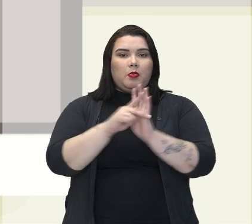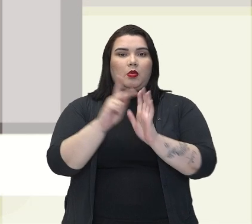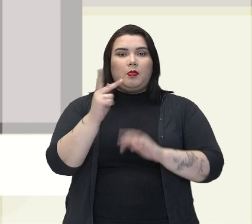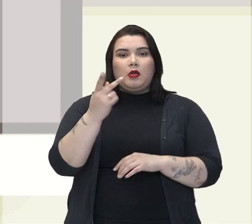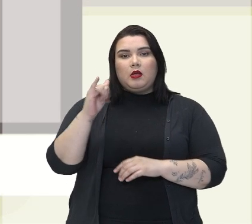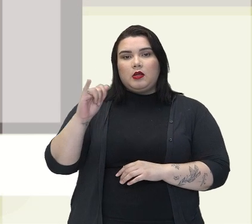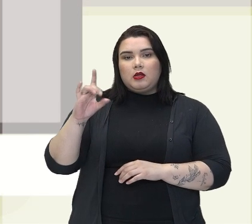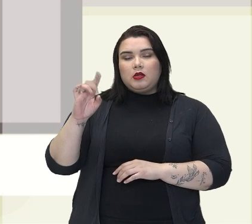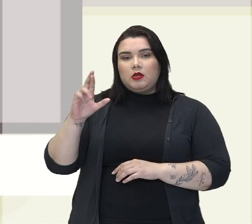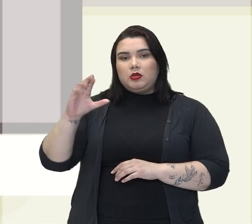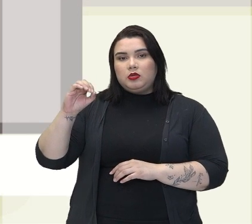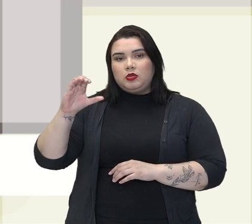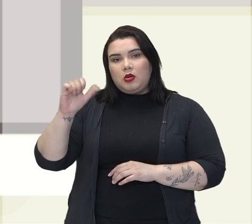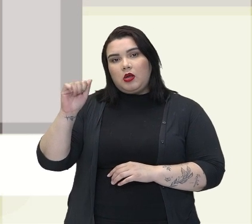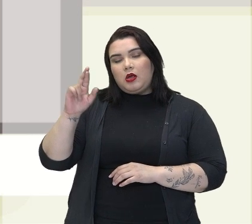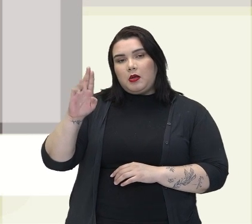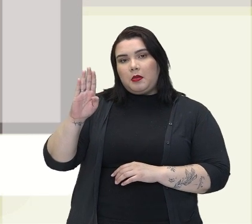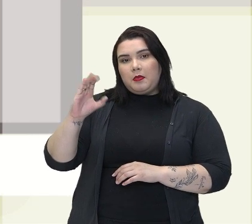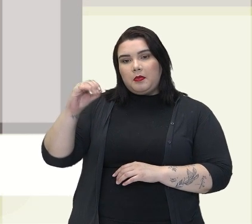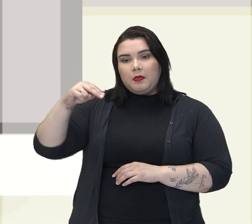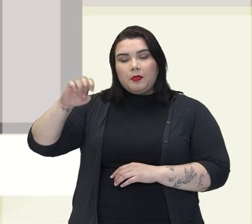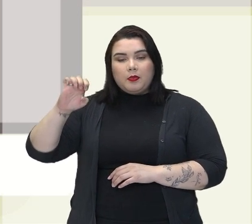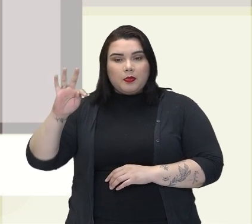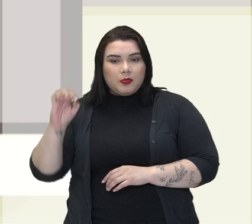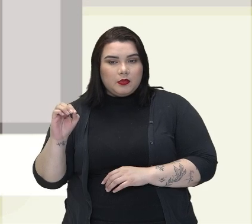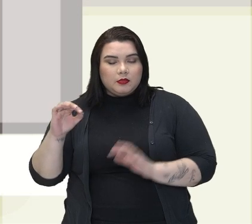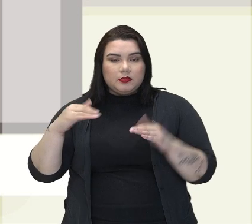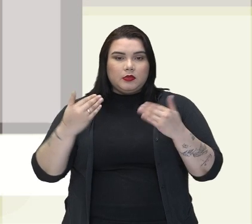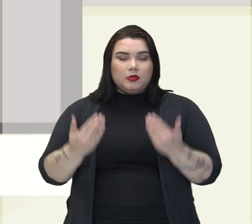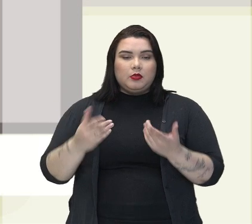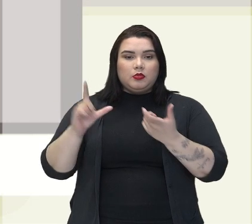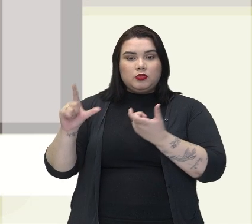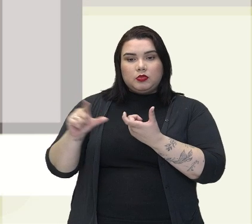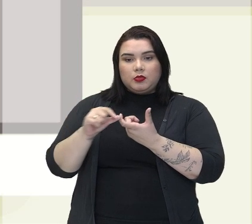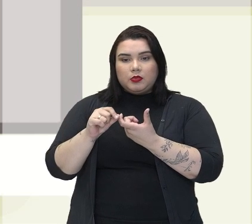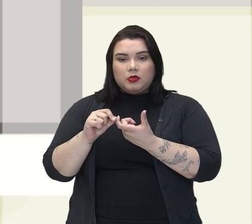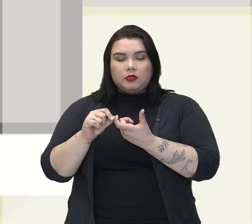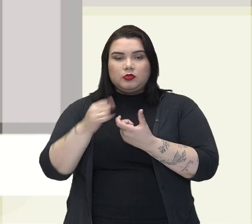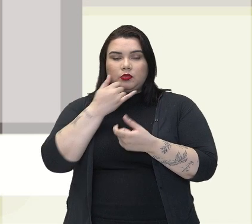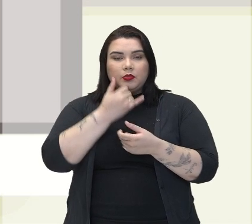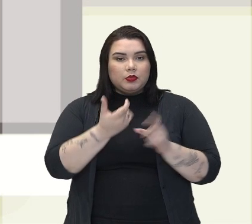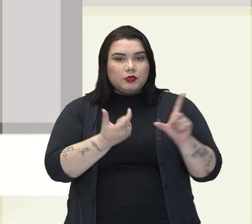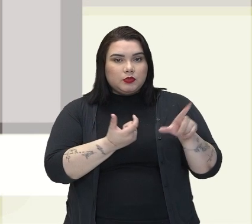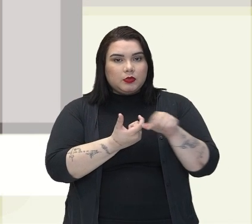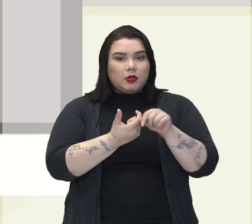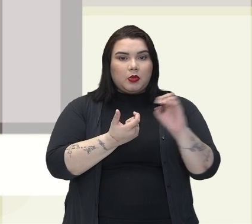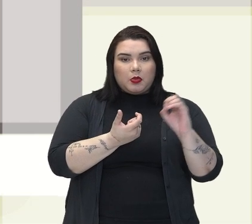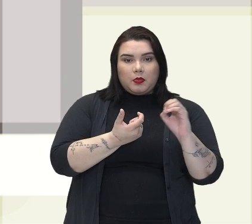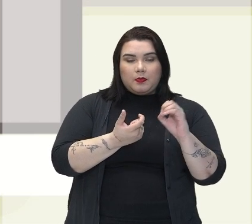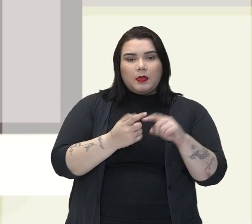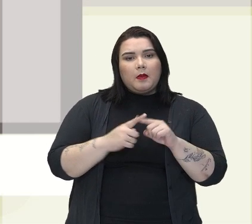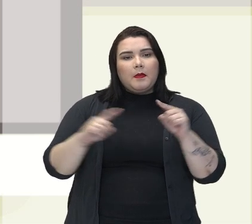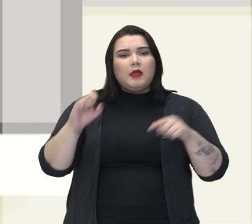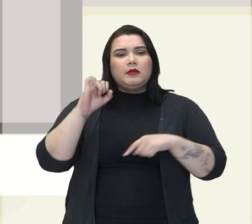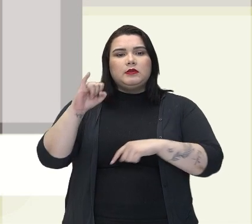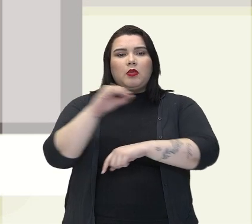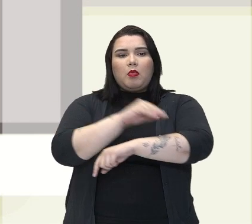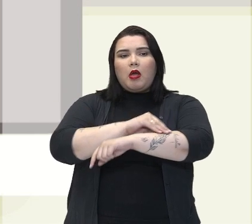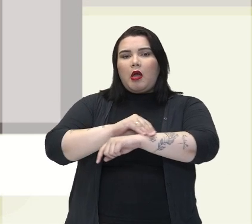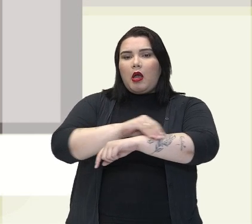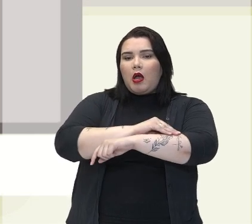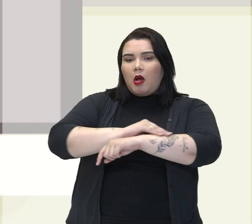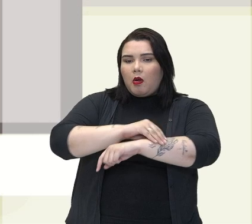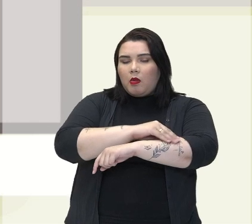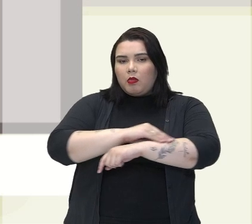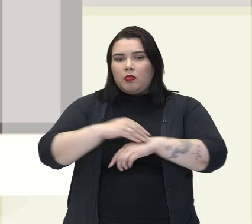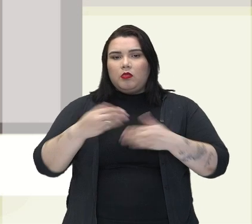hidrocarboneto, né? Então, nesse caso, o sufixo é o O. Mas se for um álcool, né? Se for